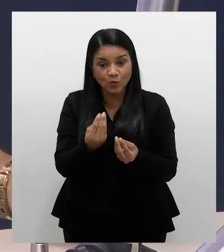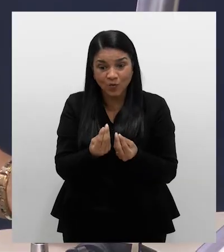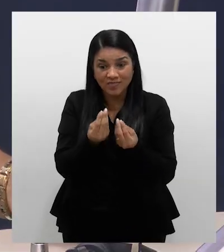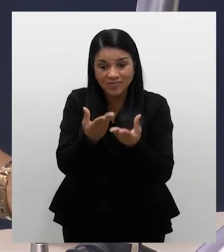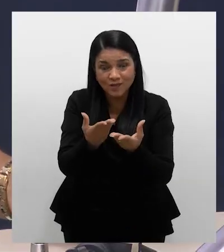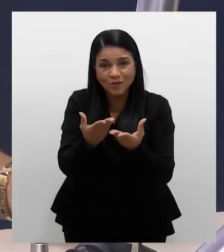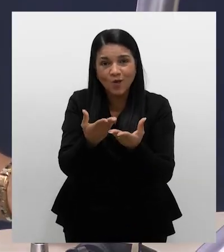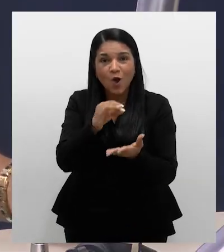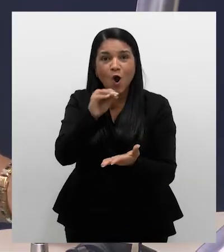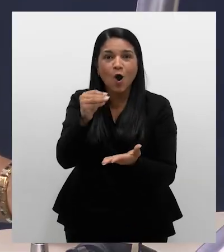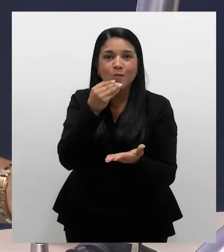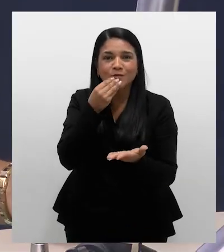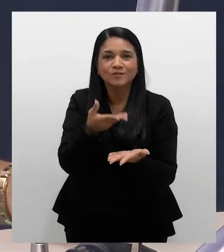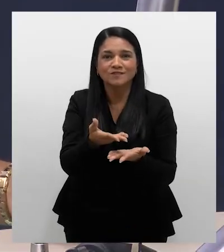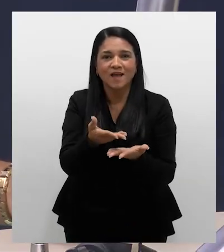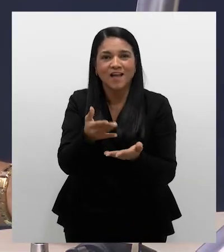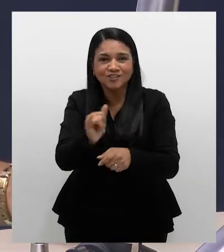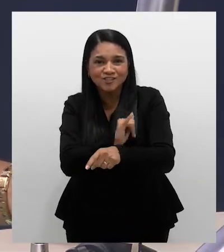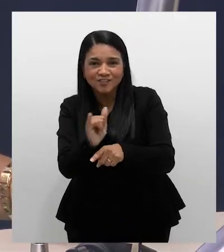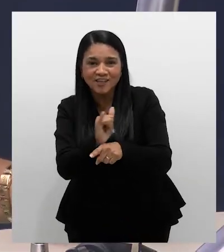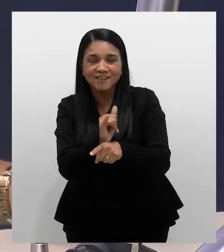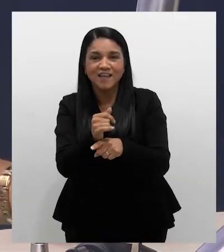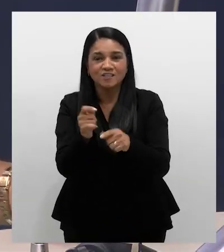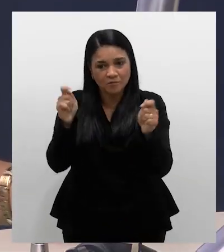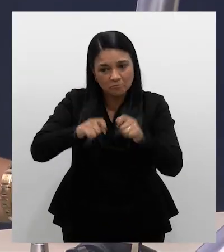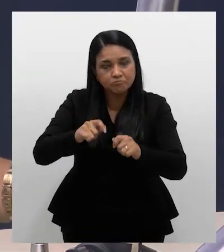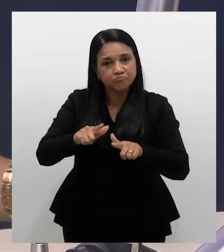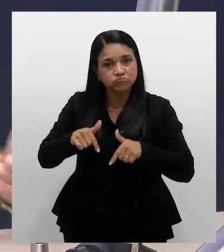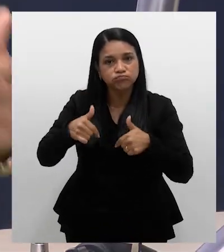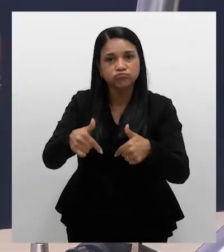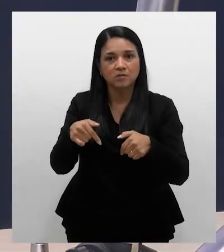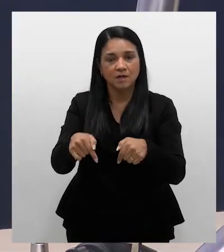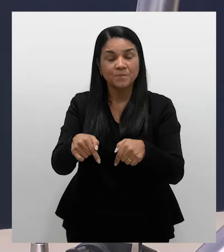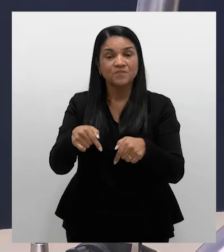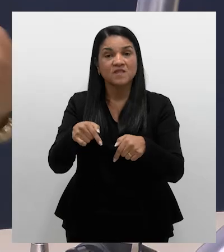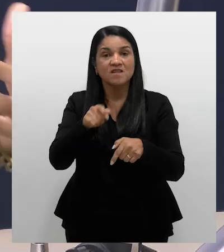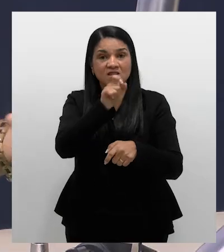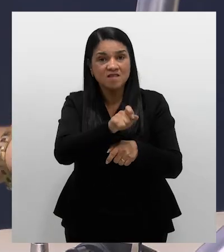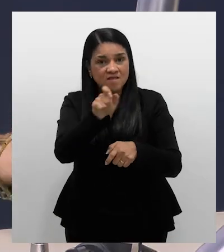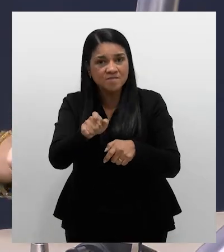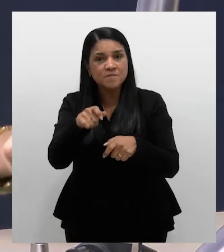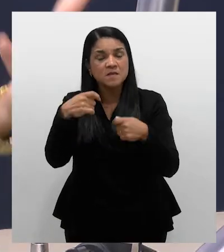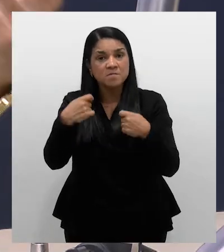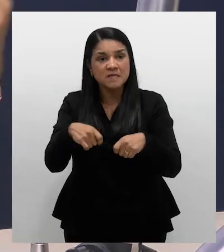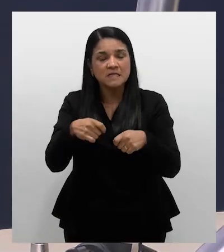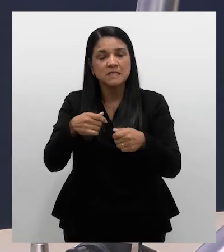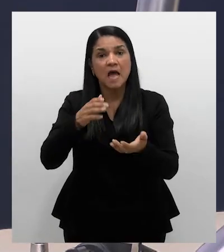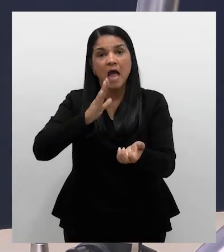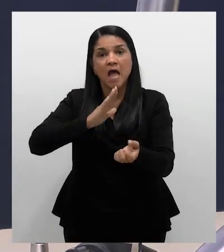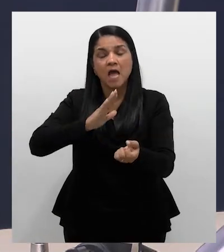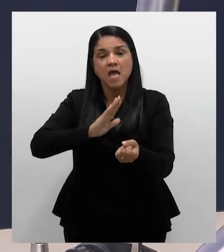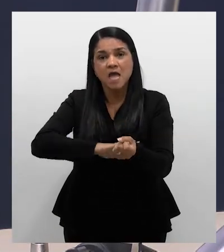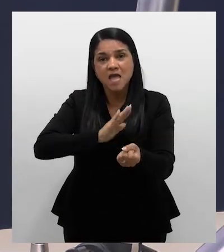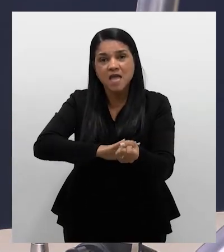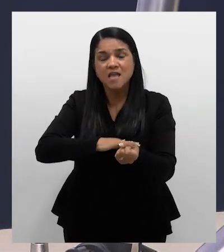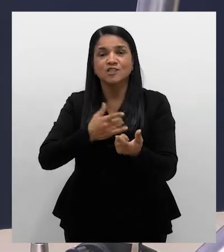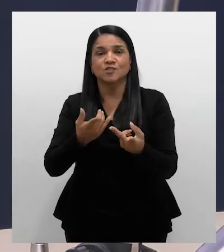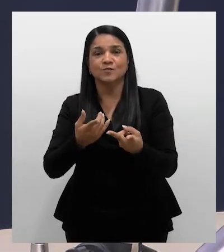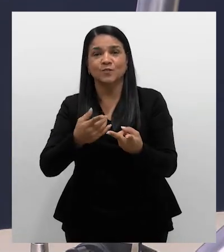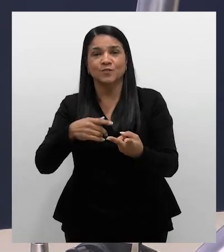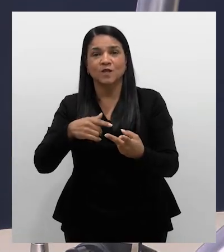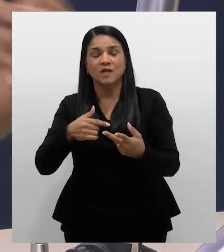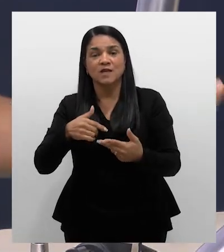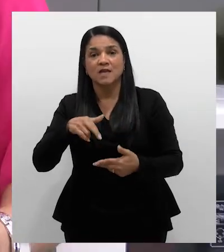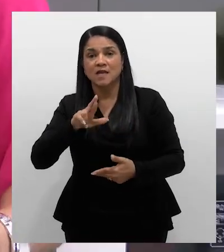a arma pro cara fazer, para ir à luta. Então, ele tem, muitas das vezes, gosta de fazer uma rima, gosta de